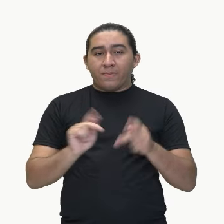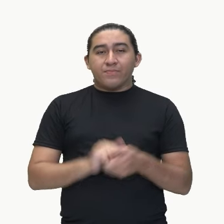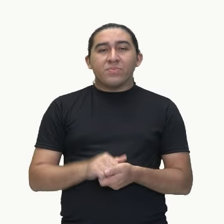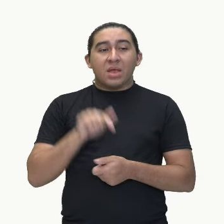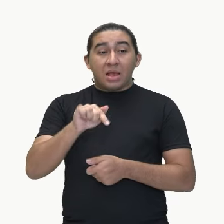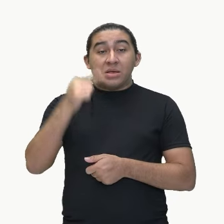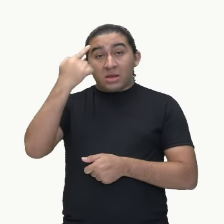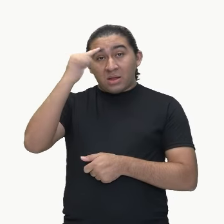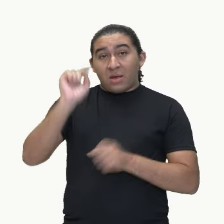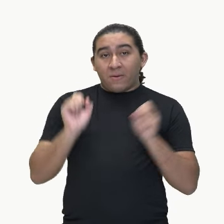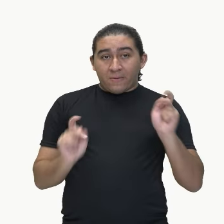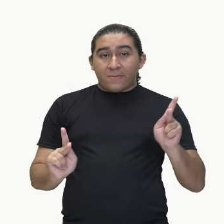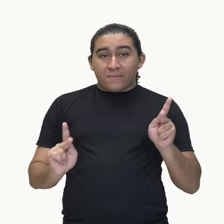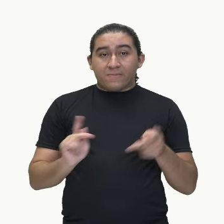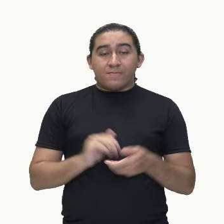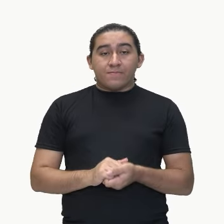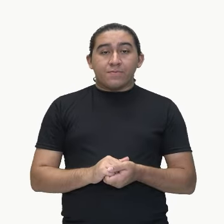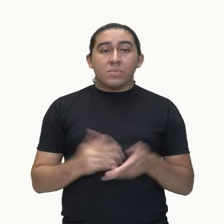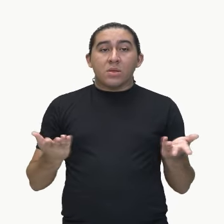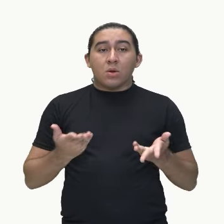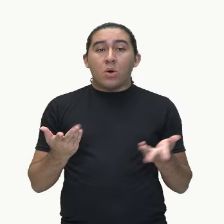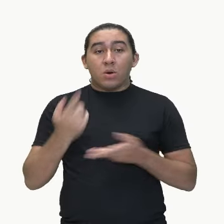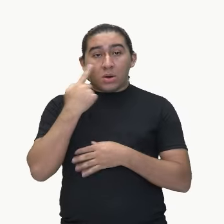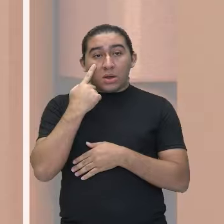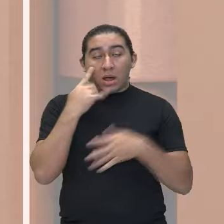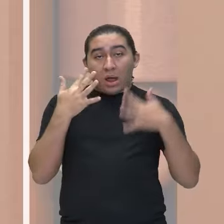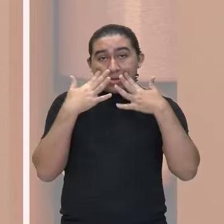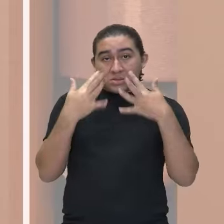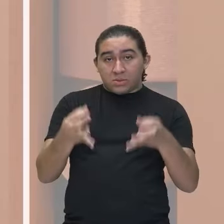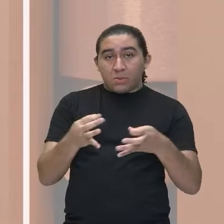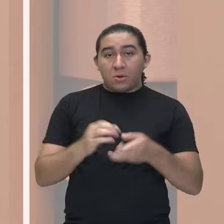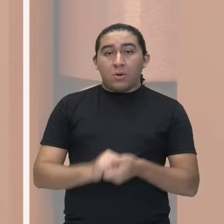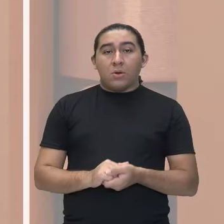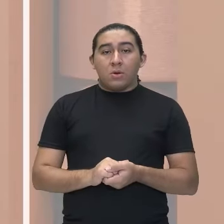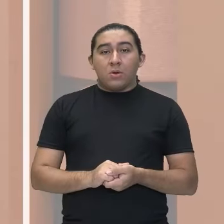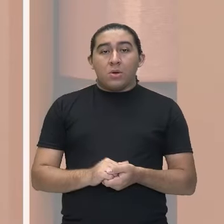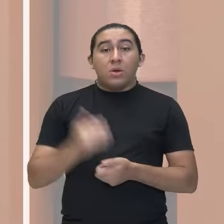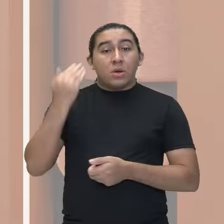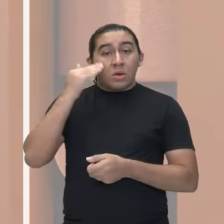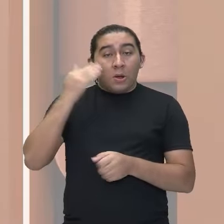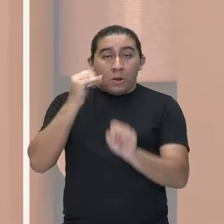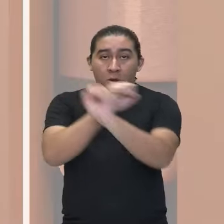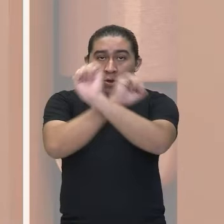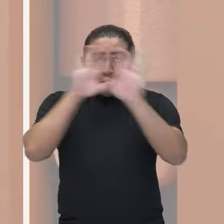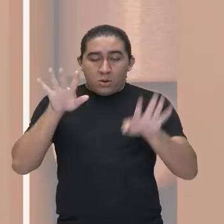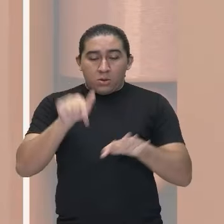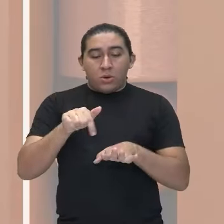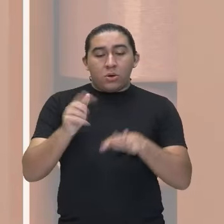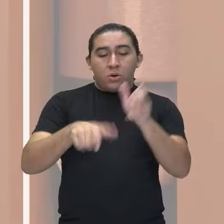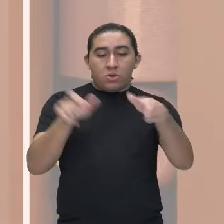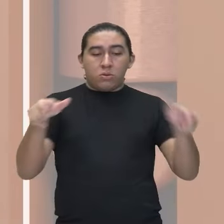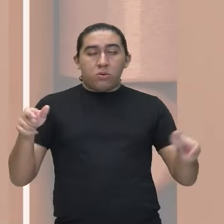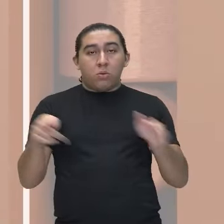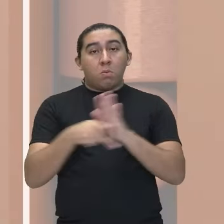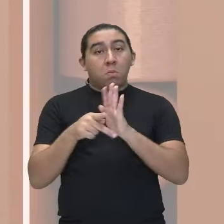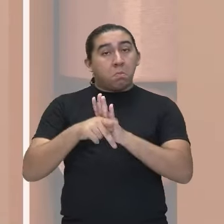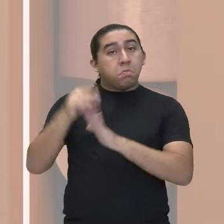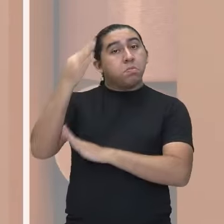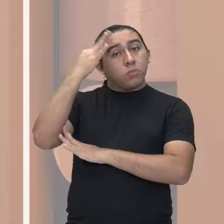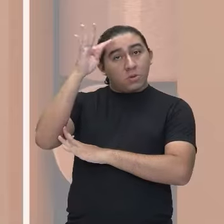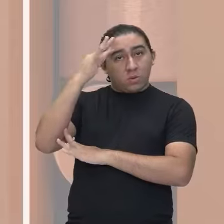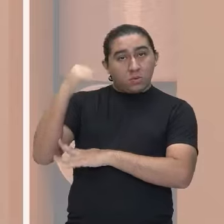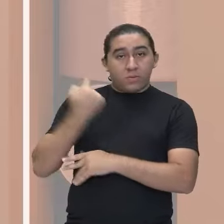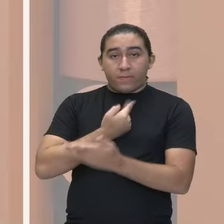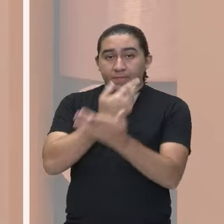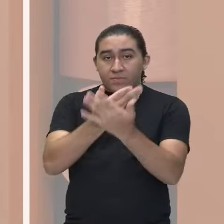essa a ideia, gente. Agora, olhem só, baseado nisso, nesses princípios que nós vimos aí, vamos